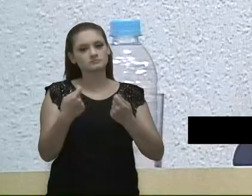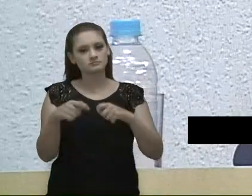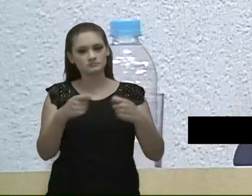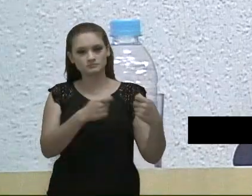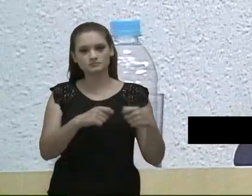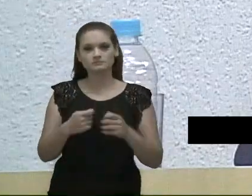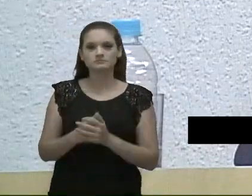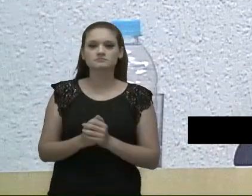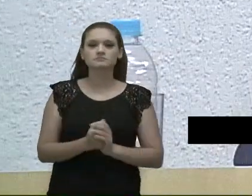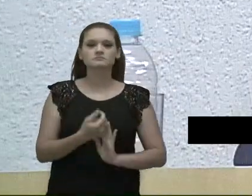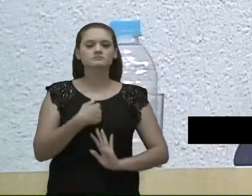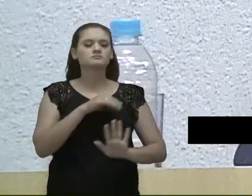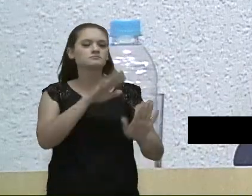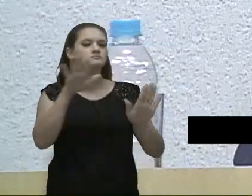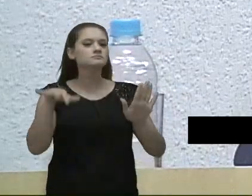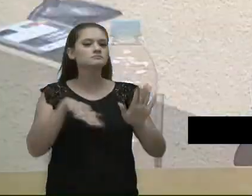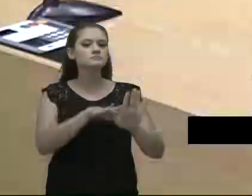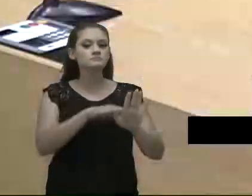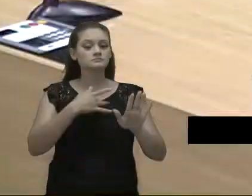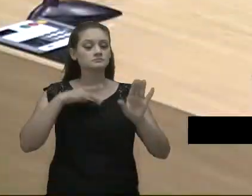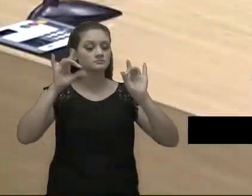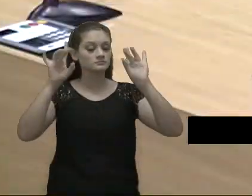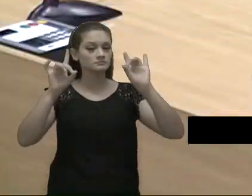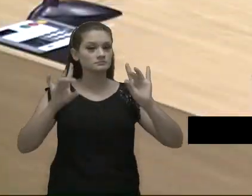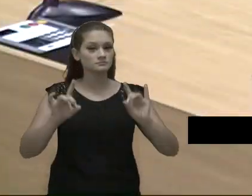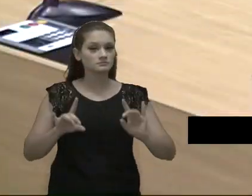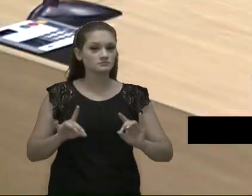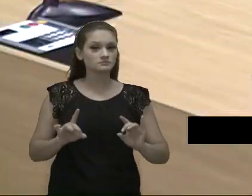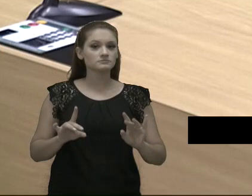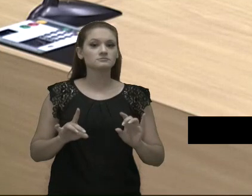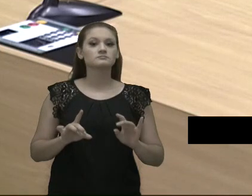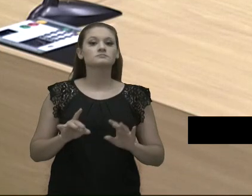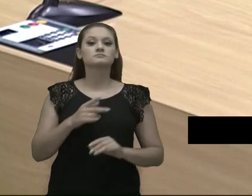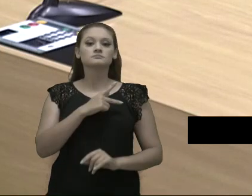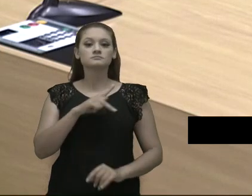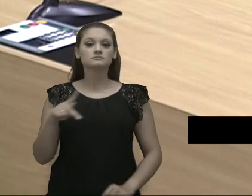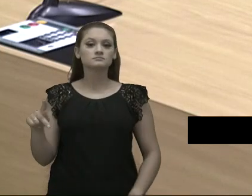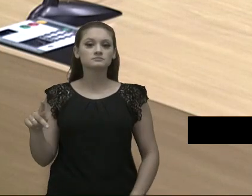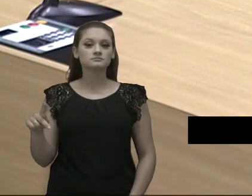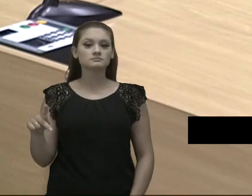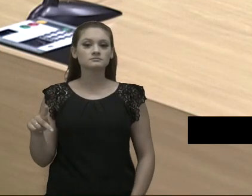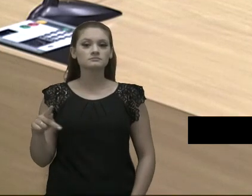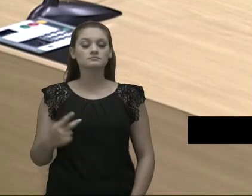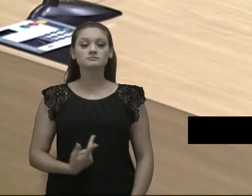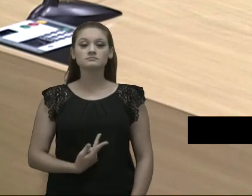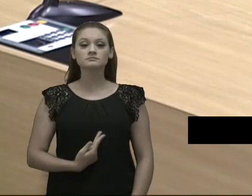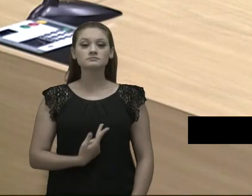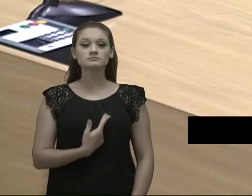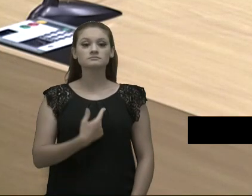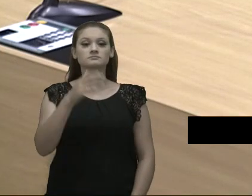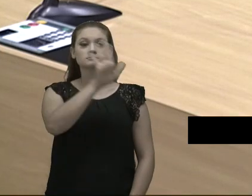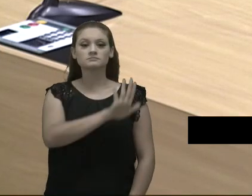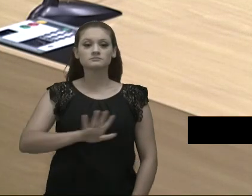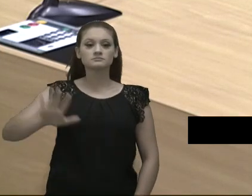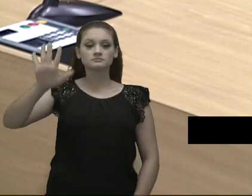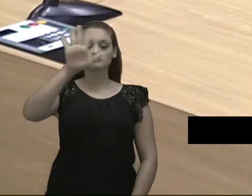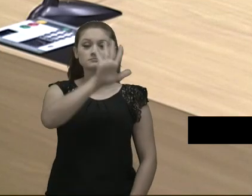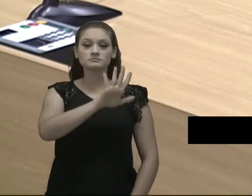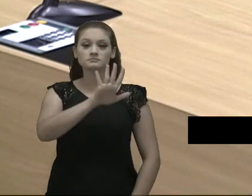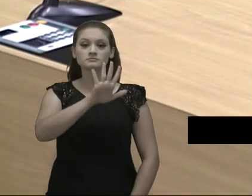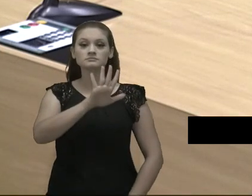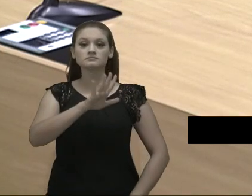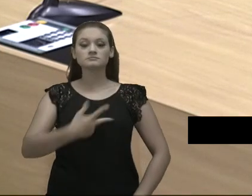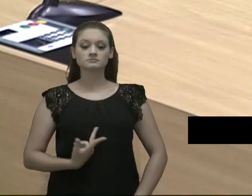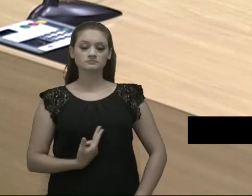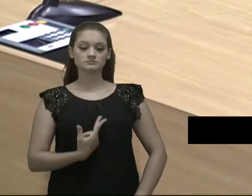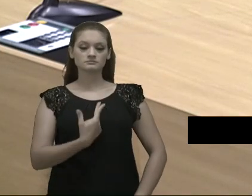qual área médica mesmo, então? A minha especialização, senhor presidente, é área de cirurgia geral com área de atuação em